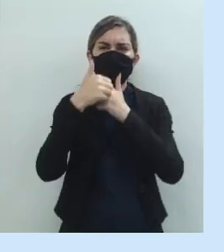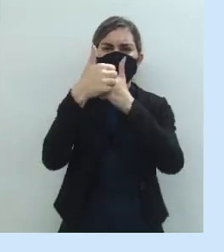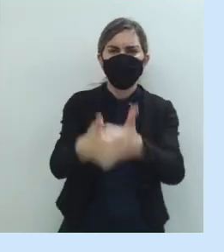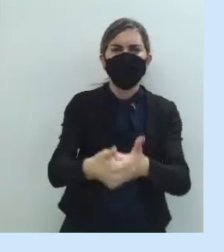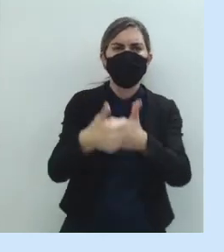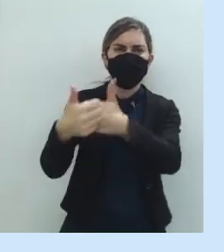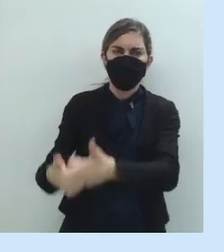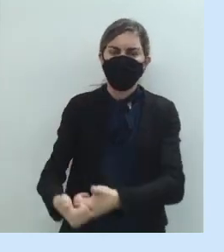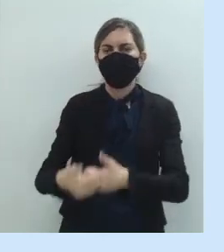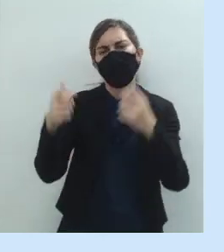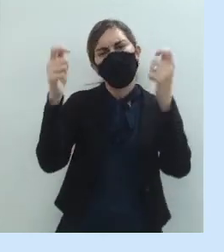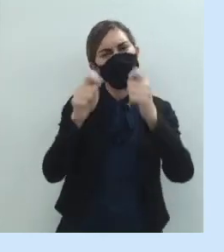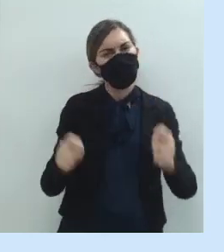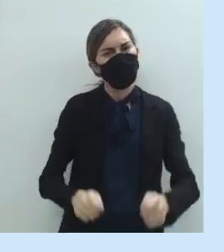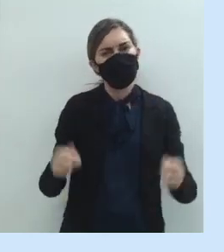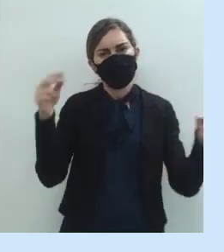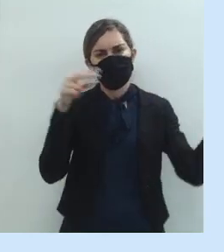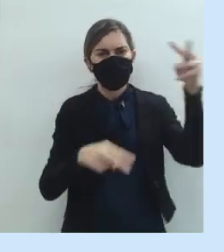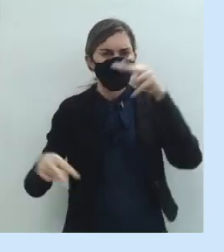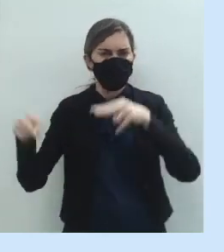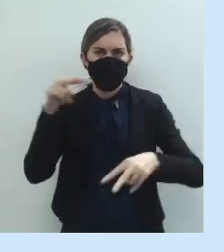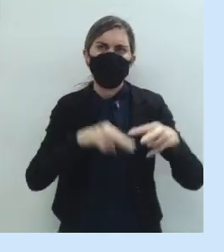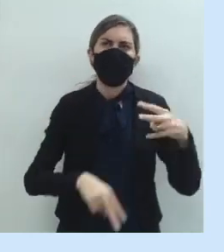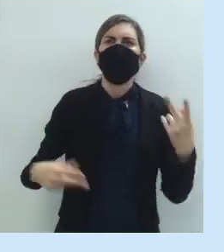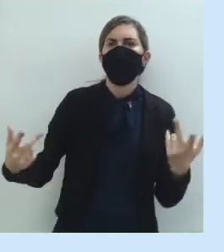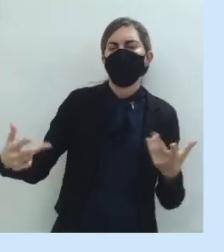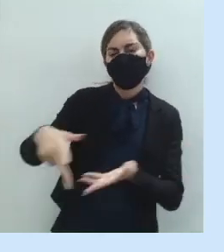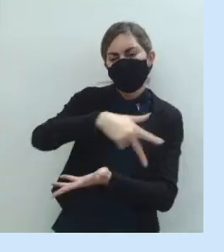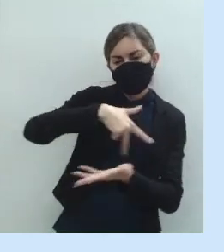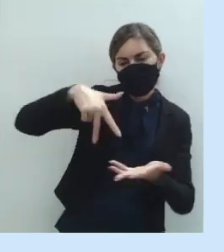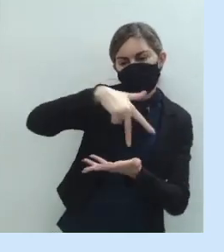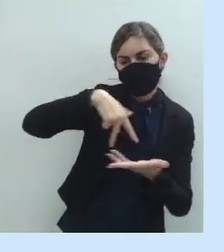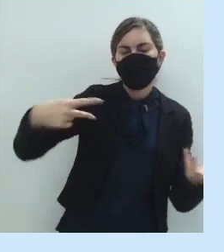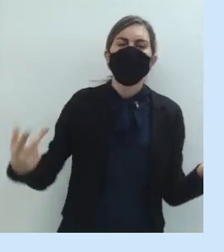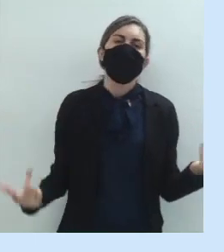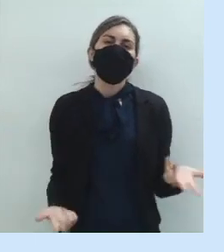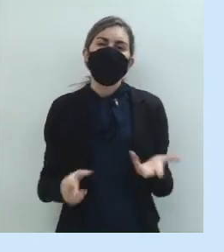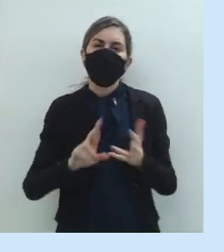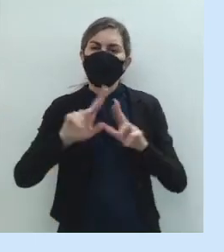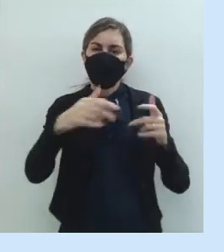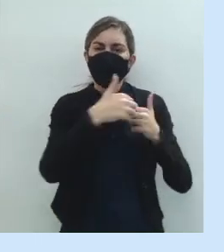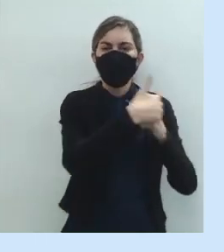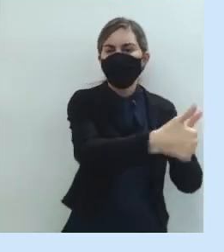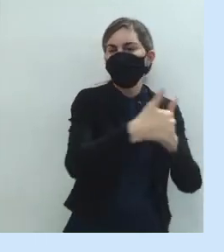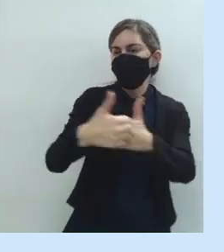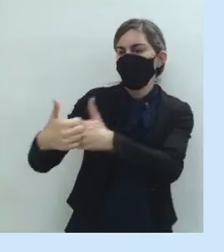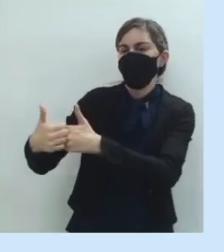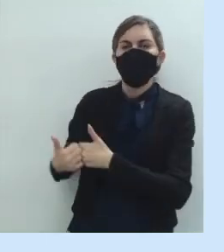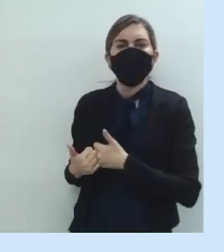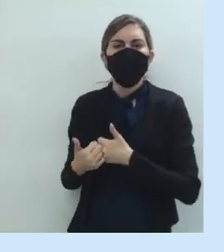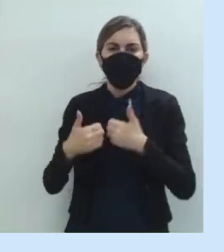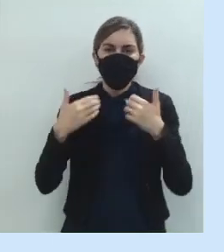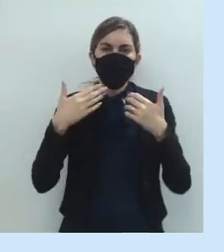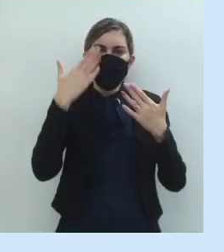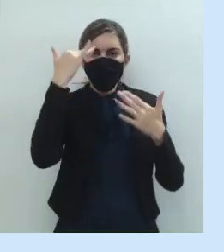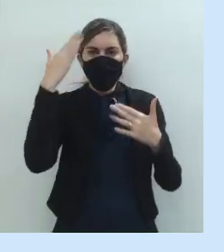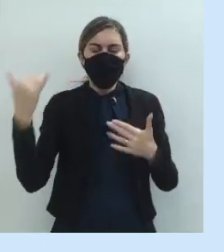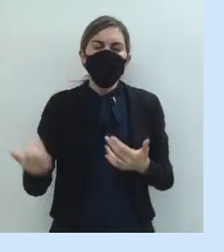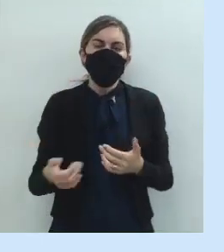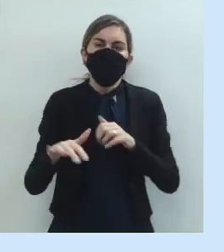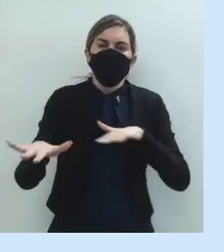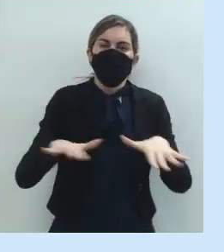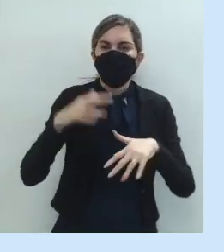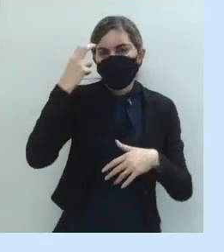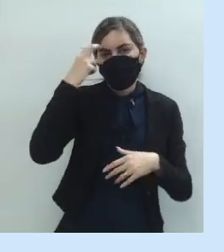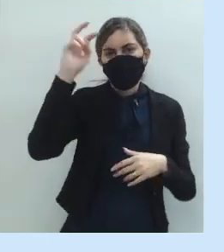da arte, nas artes visuais, na dança, em vários segmentos, se destacou como um movimento cultural